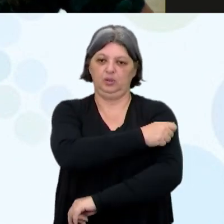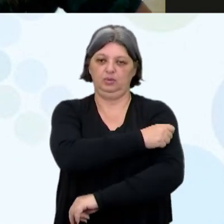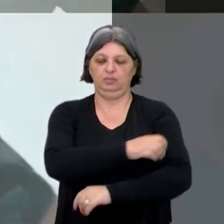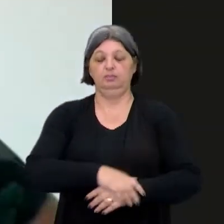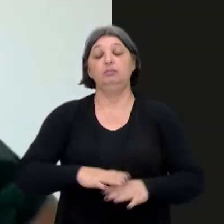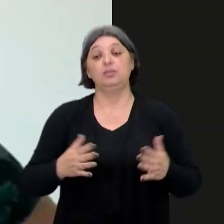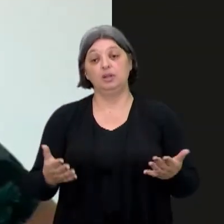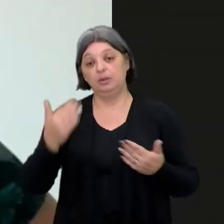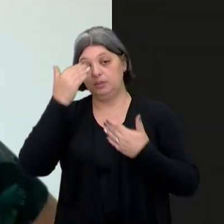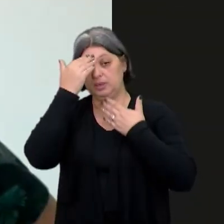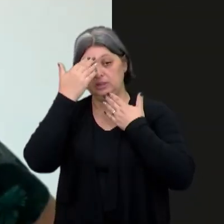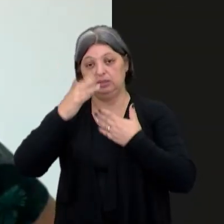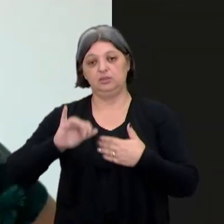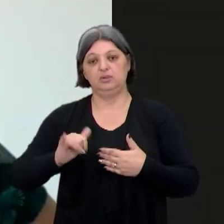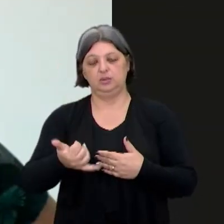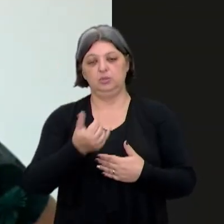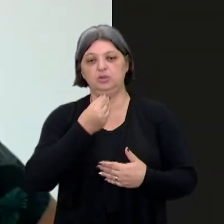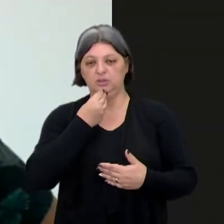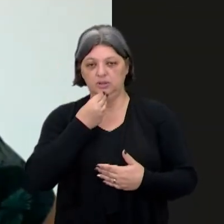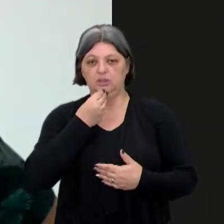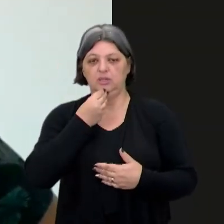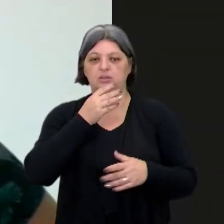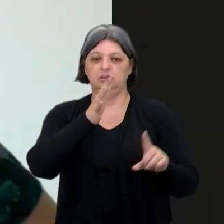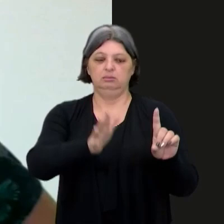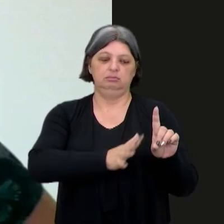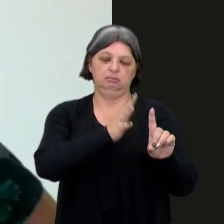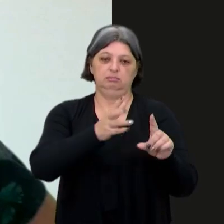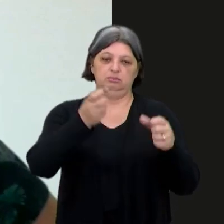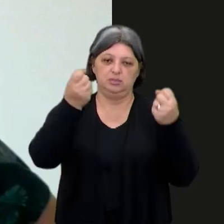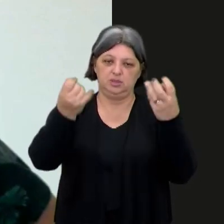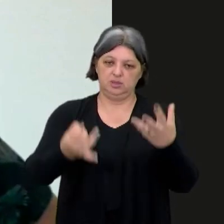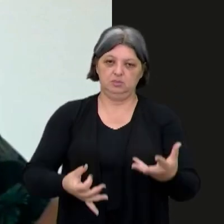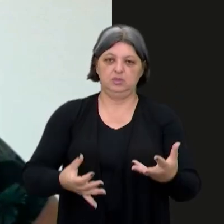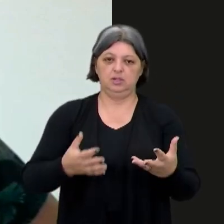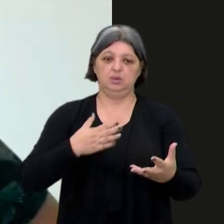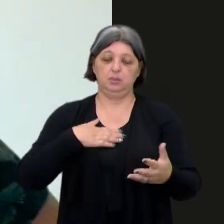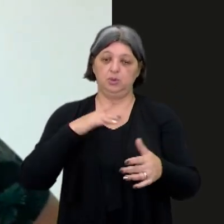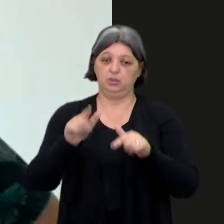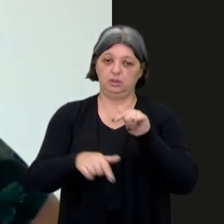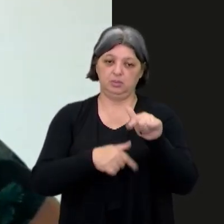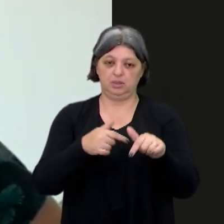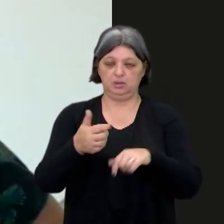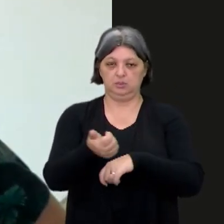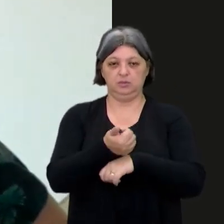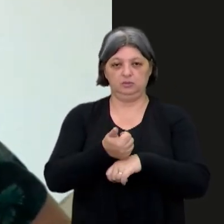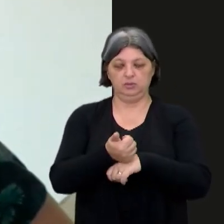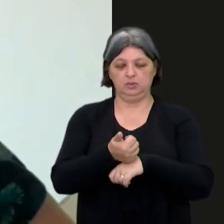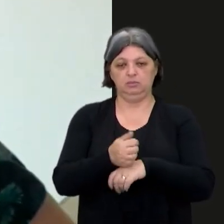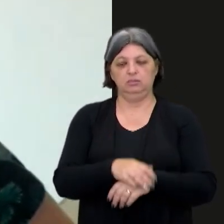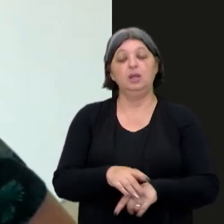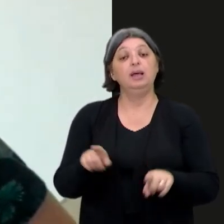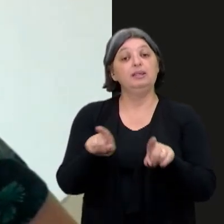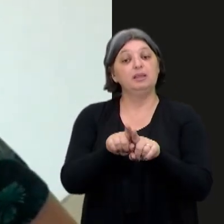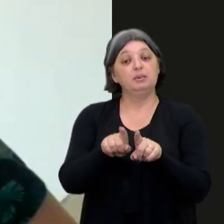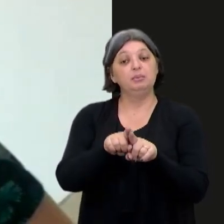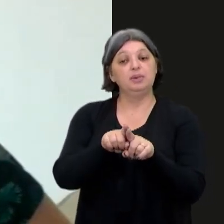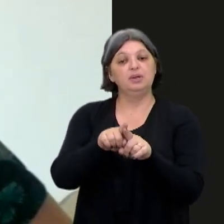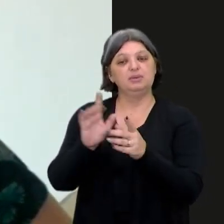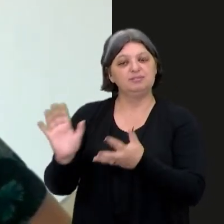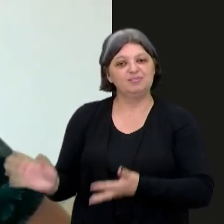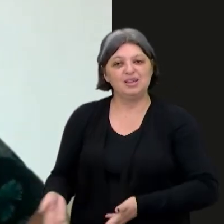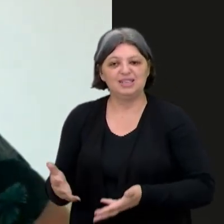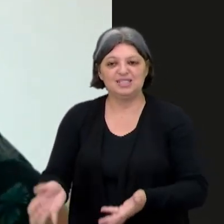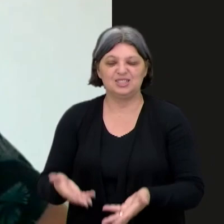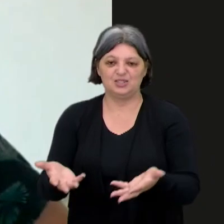queria agradecer a oportunidade de poder falar, poder comentar um pouco sobre o meu trabalho e também, de certa forma, incentivar, não